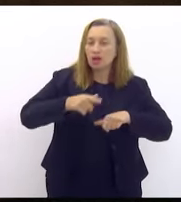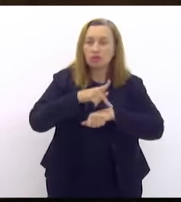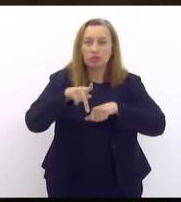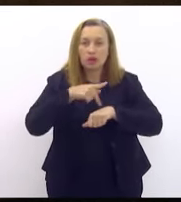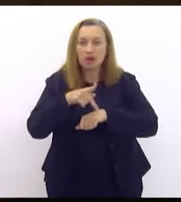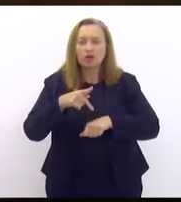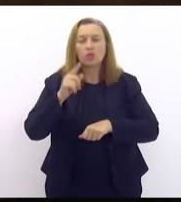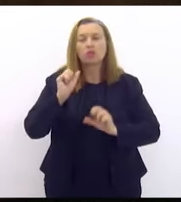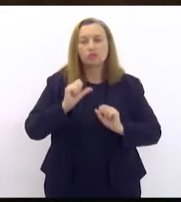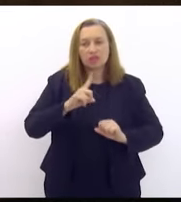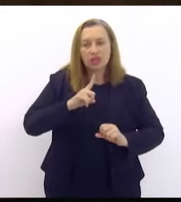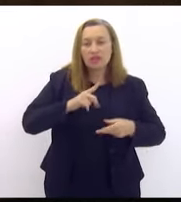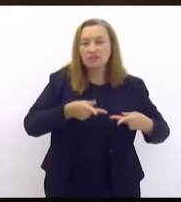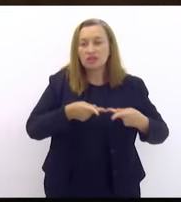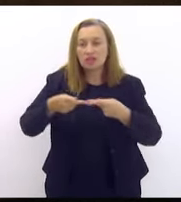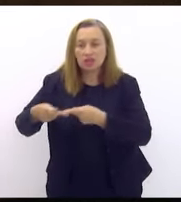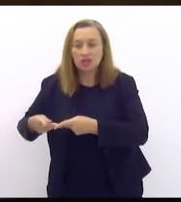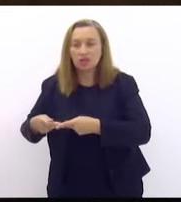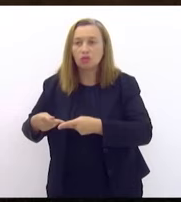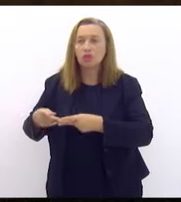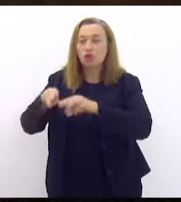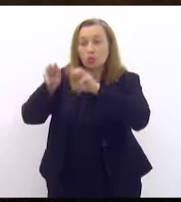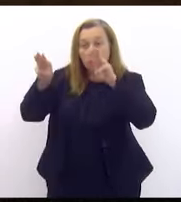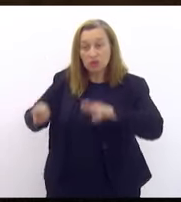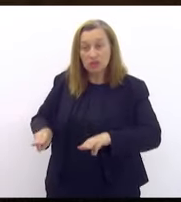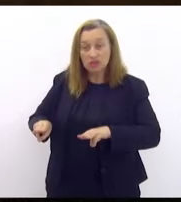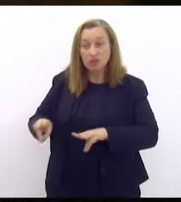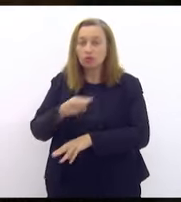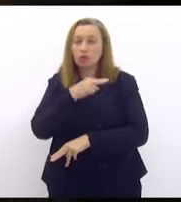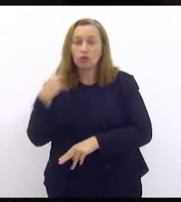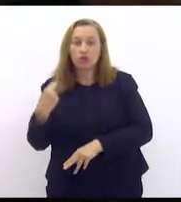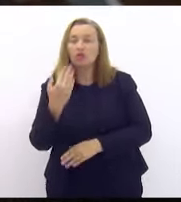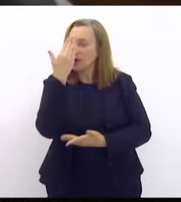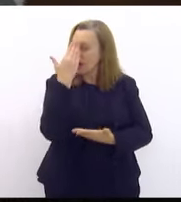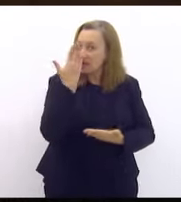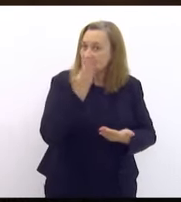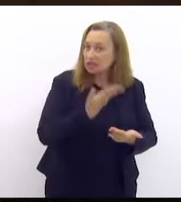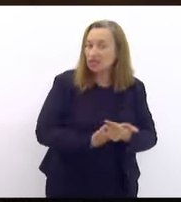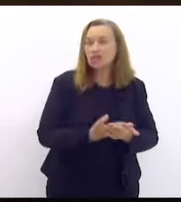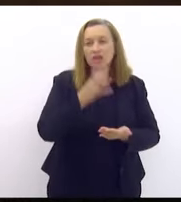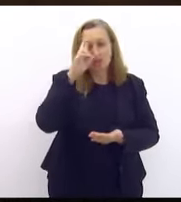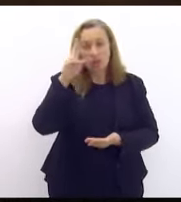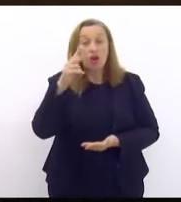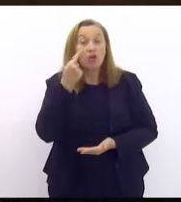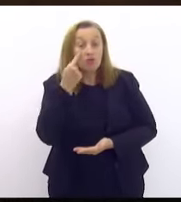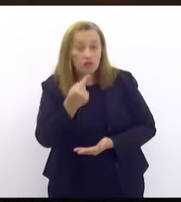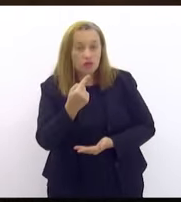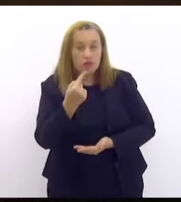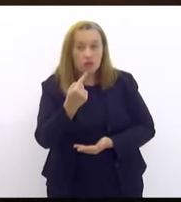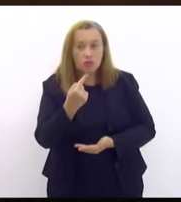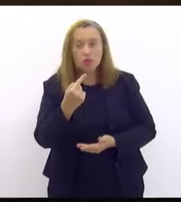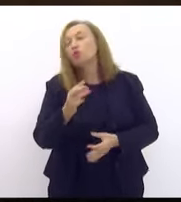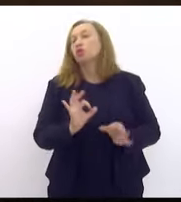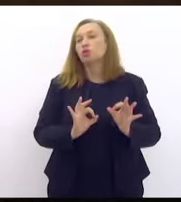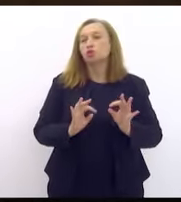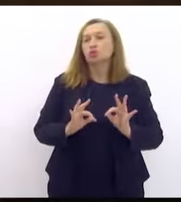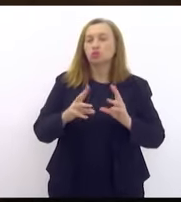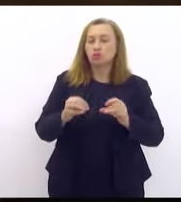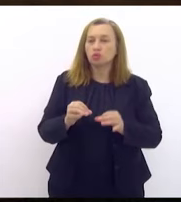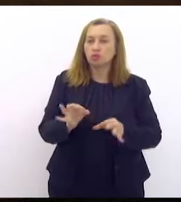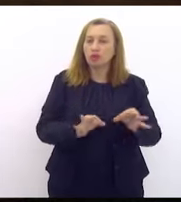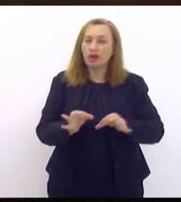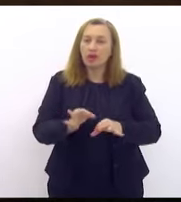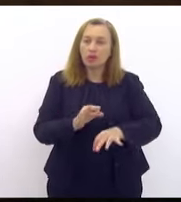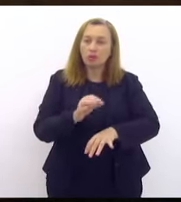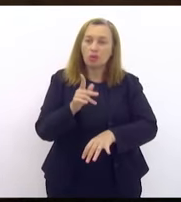tenha visitado o Museu do Holocausto. E eu acredito que Vossa Excelência viu os abajures feitos com pele humana,